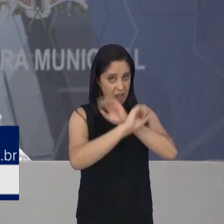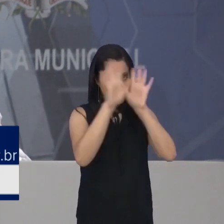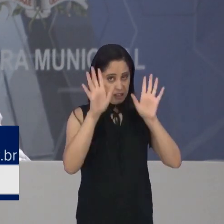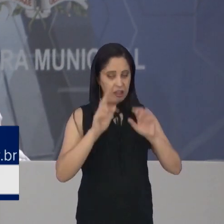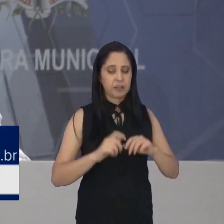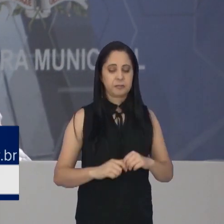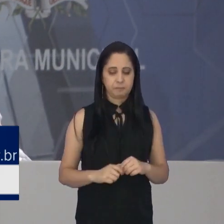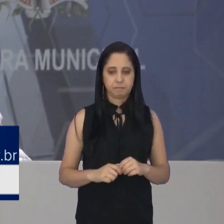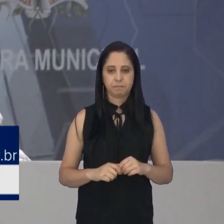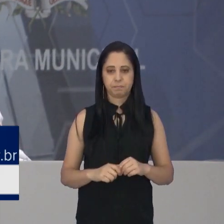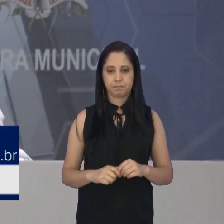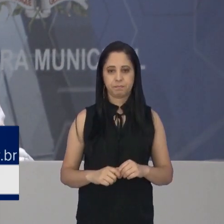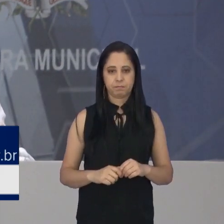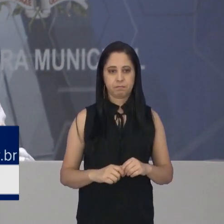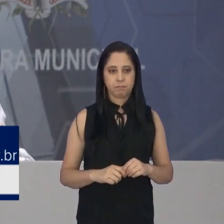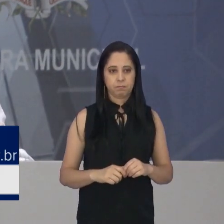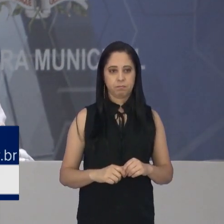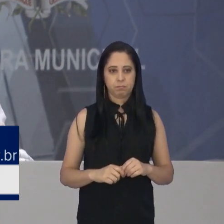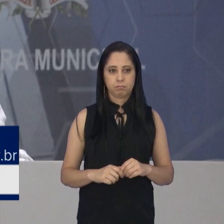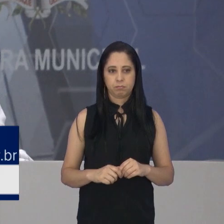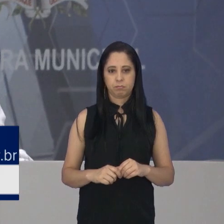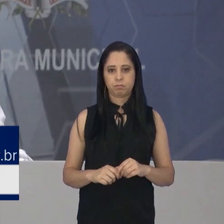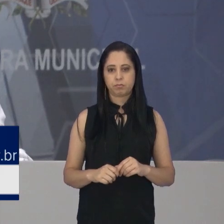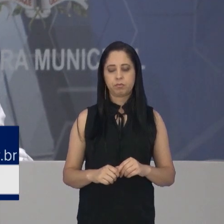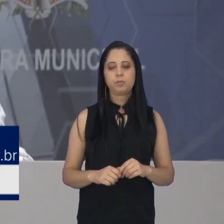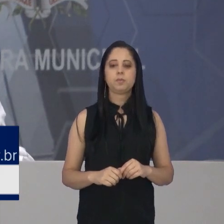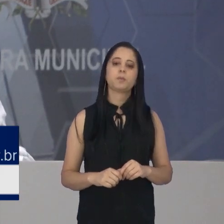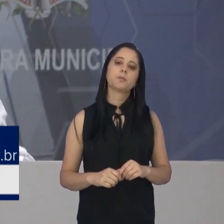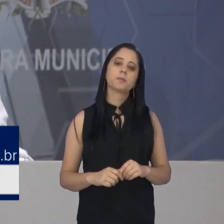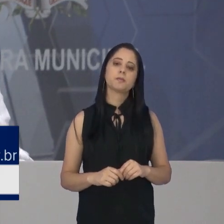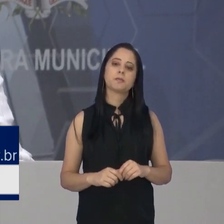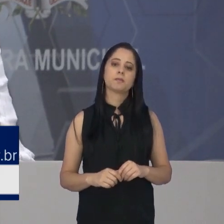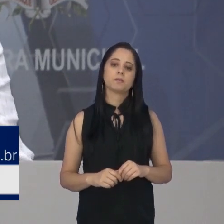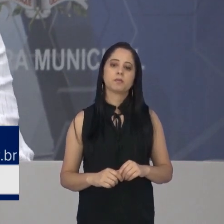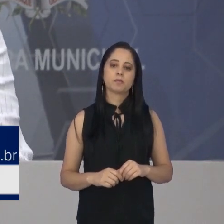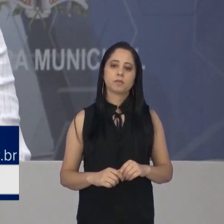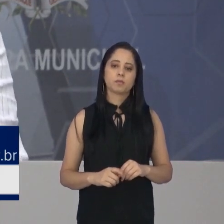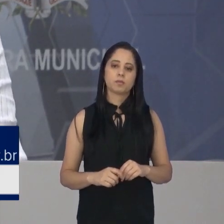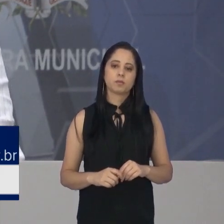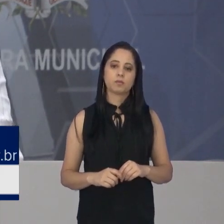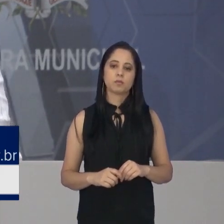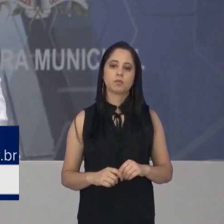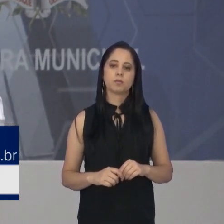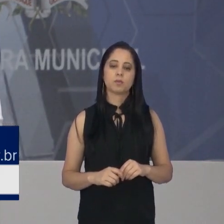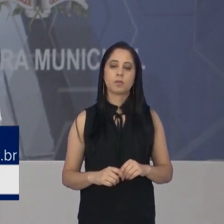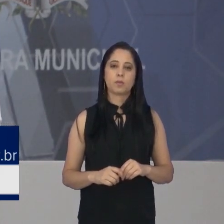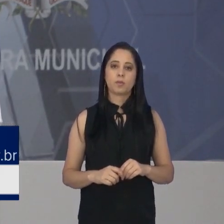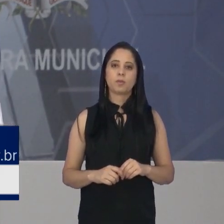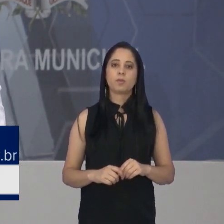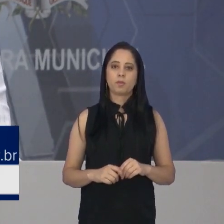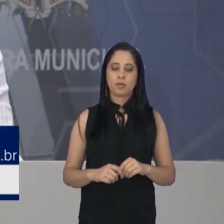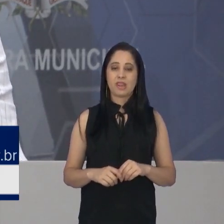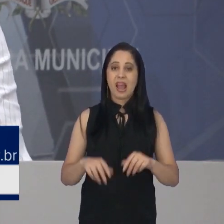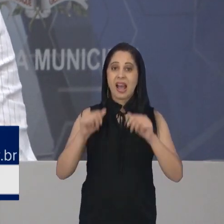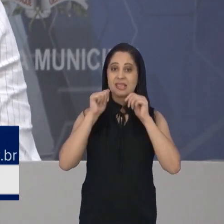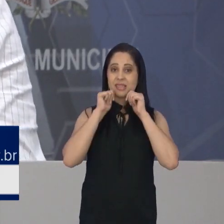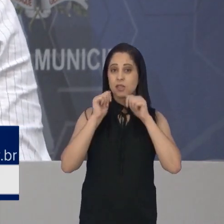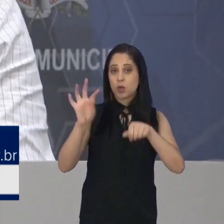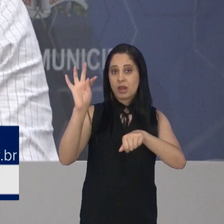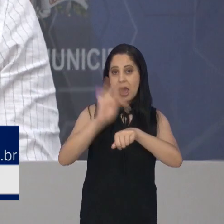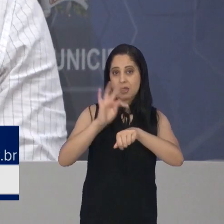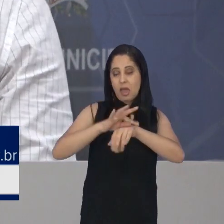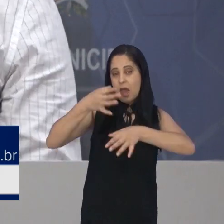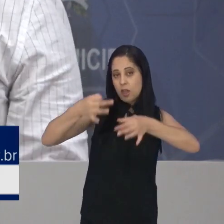transparente com o que está acontecendo. A assessoria técnica jurídica dessa